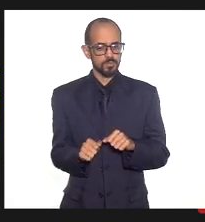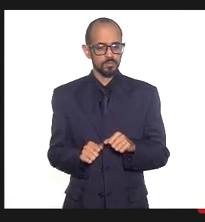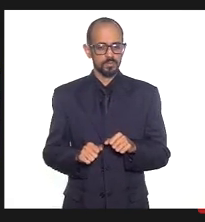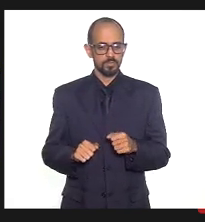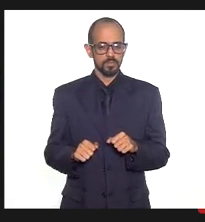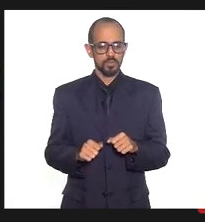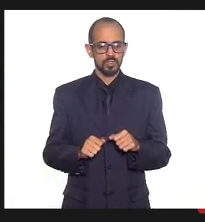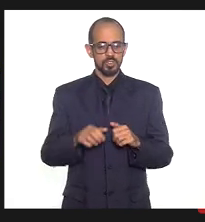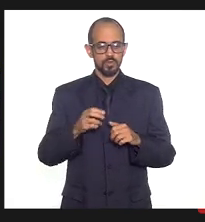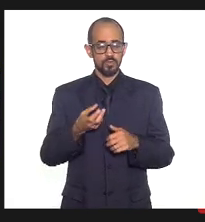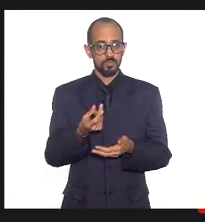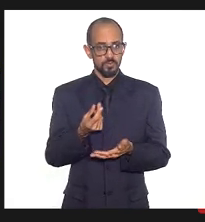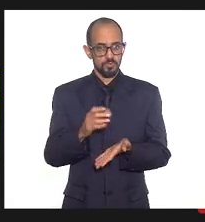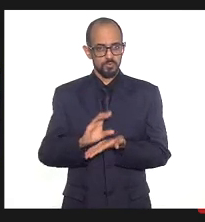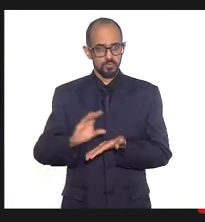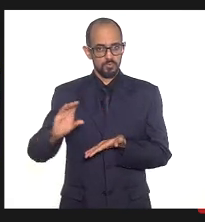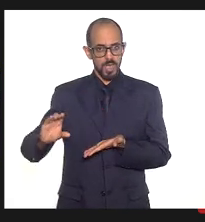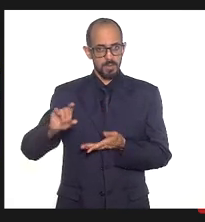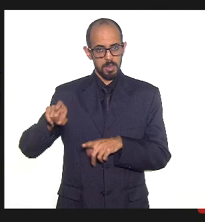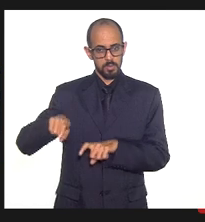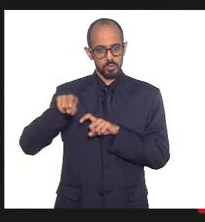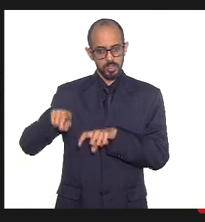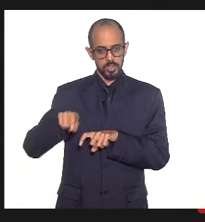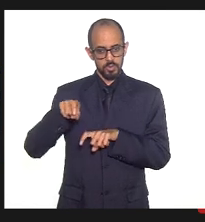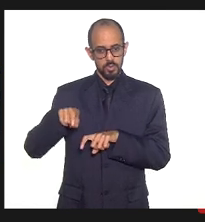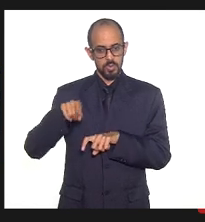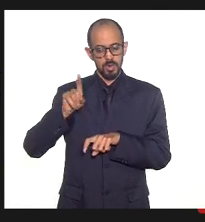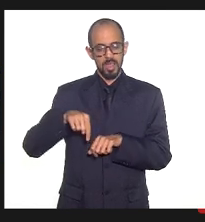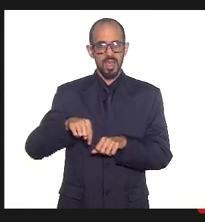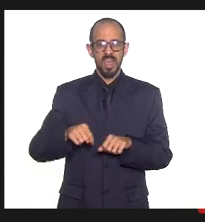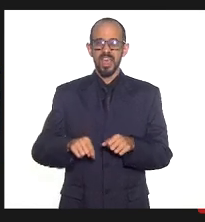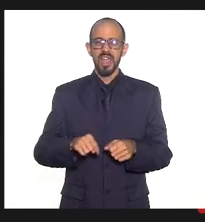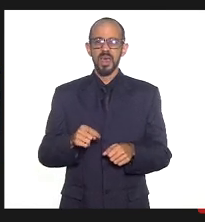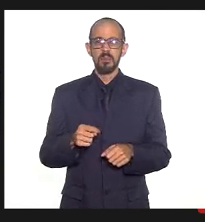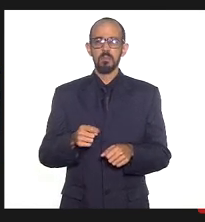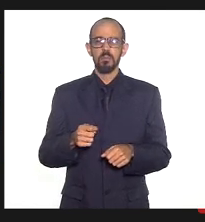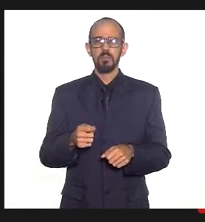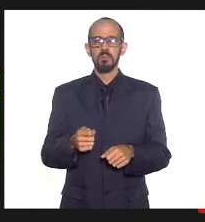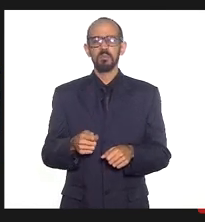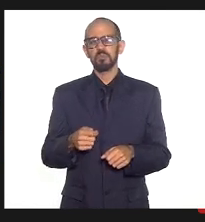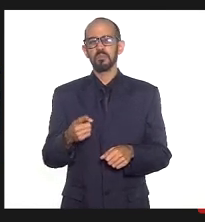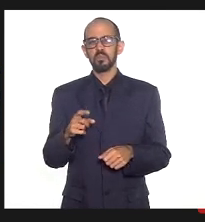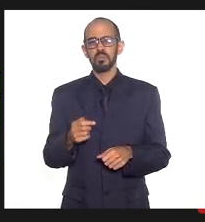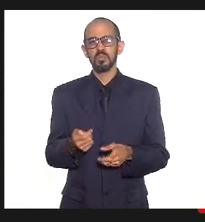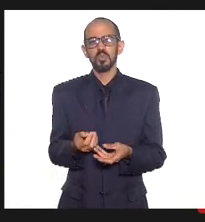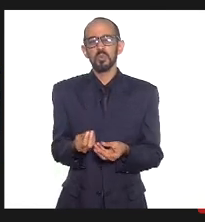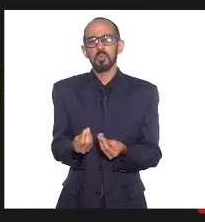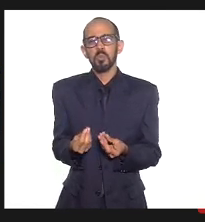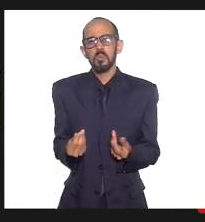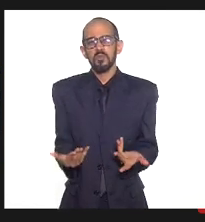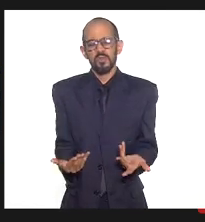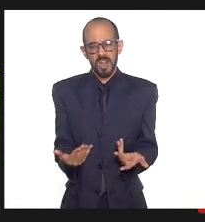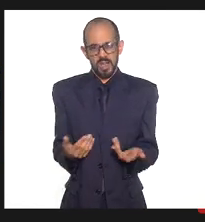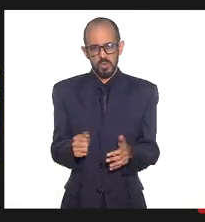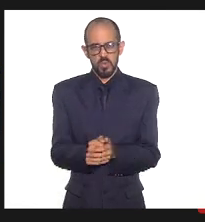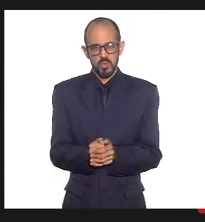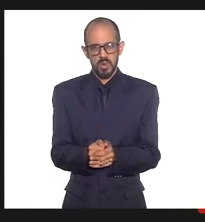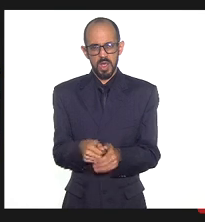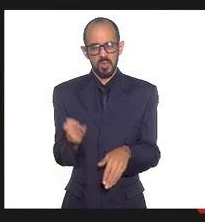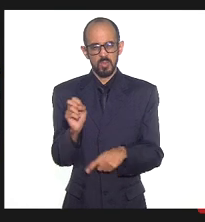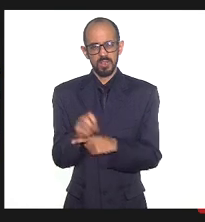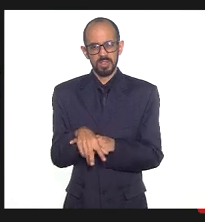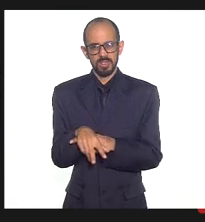verba publicitária para o interior do Estado, é muito comprometida, é muito nociva. Quer dizer, a contratação de